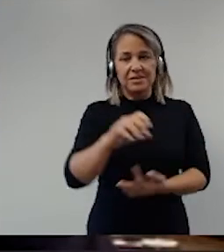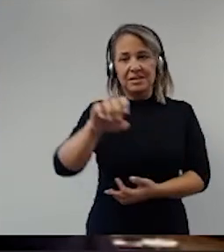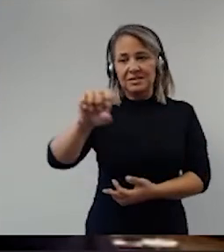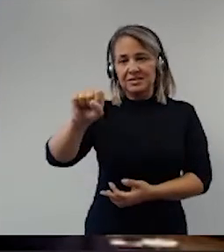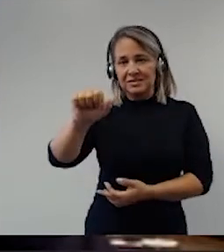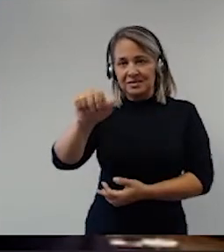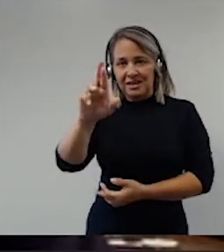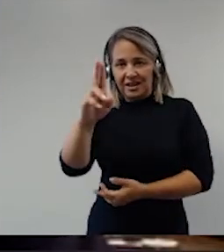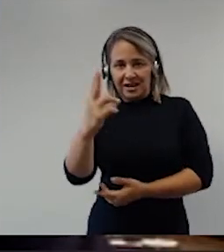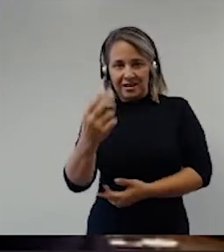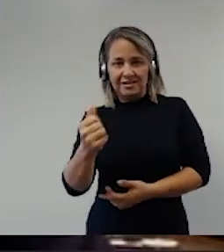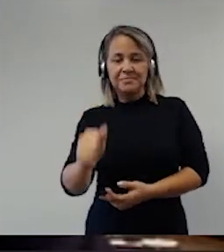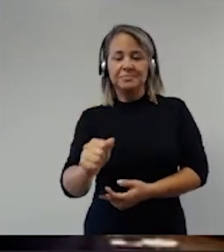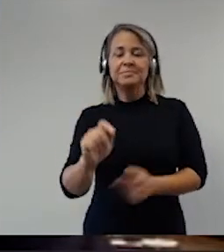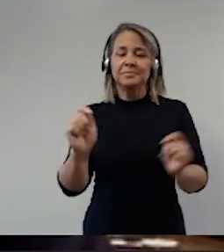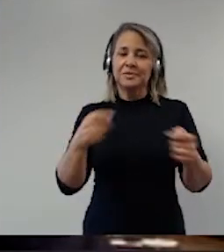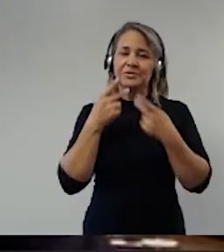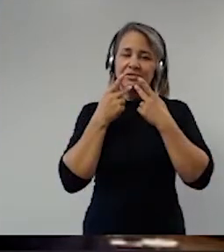tens a palavra.